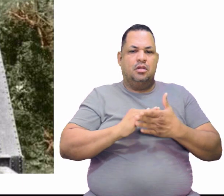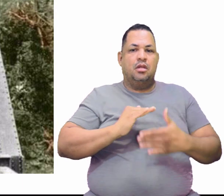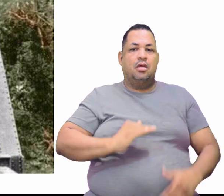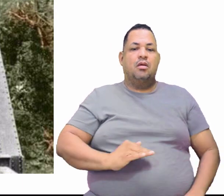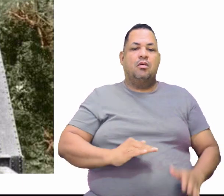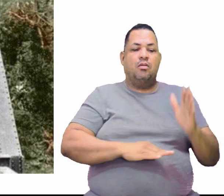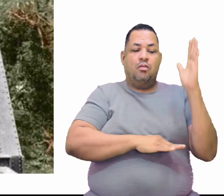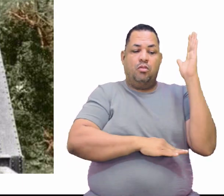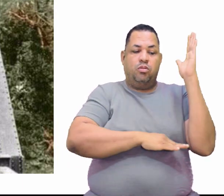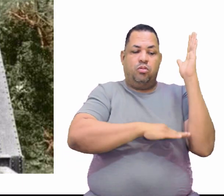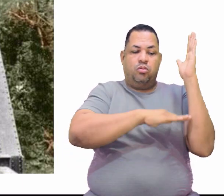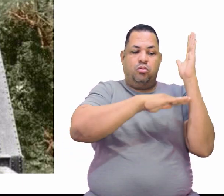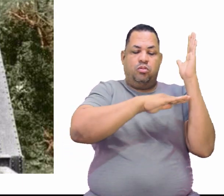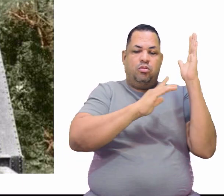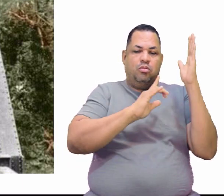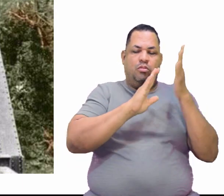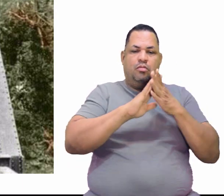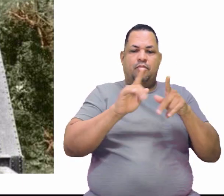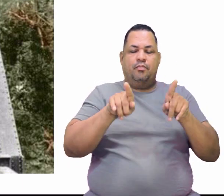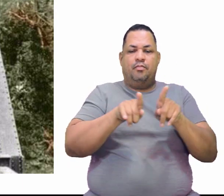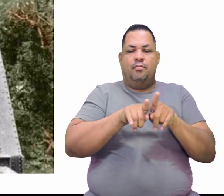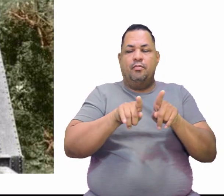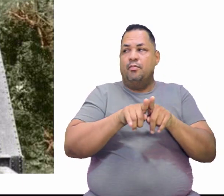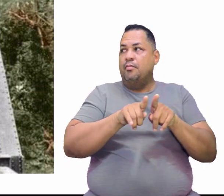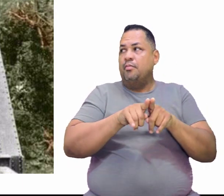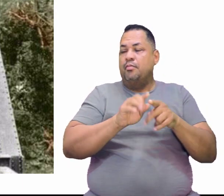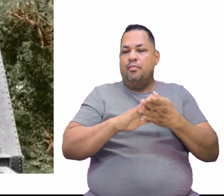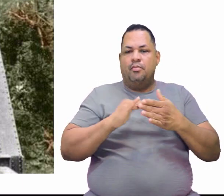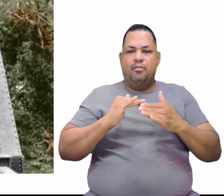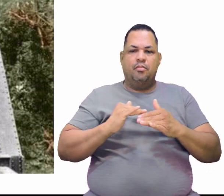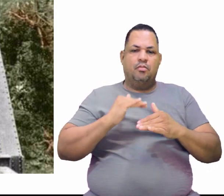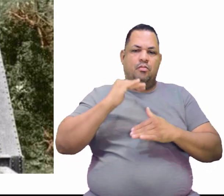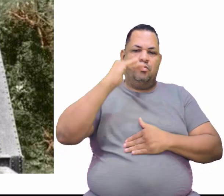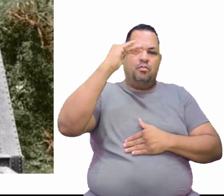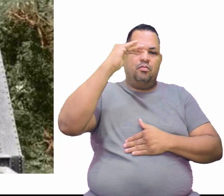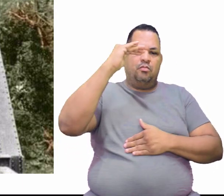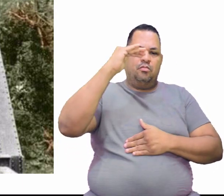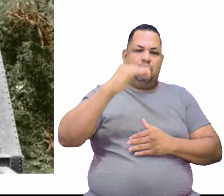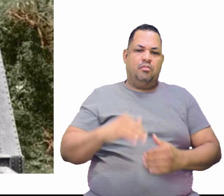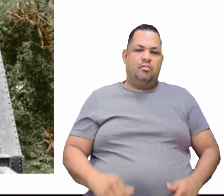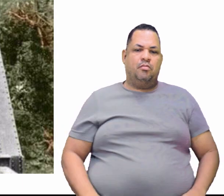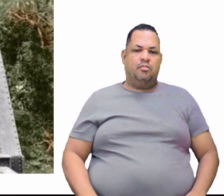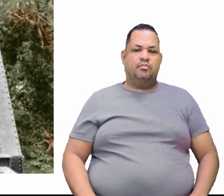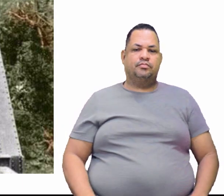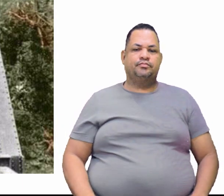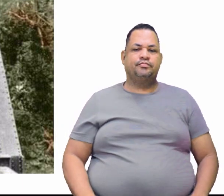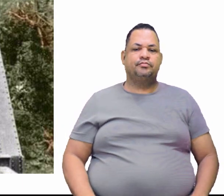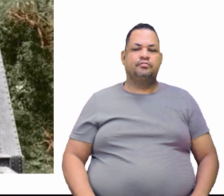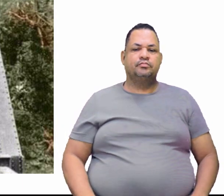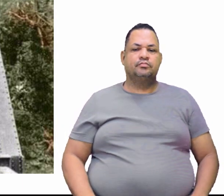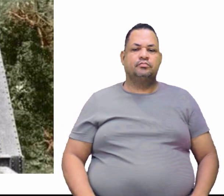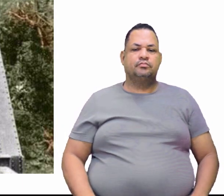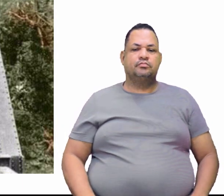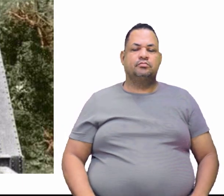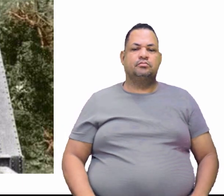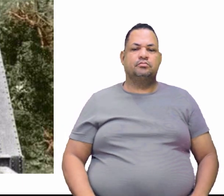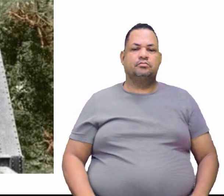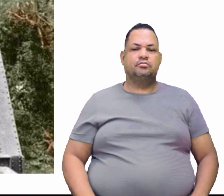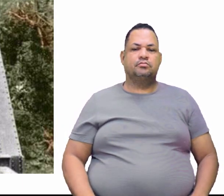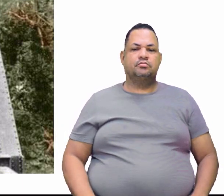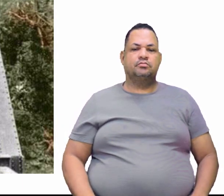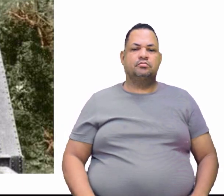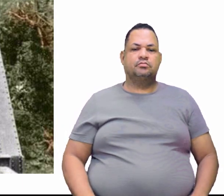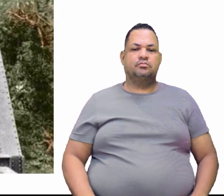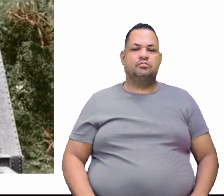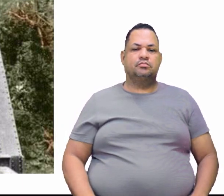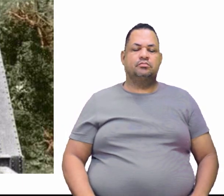o nível da água. Tiveram também que elevar essa ponte, uma das pontes. Ficou muito bonita,